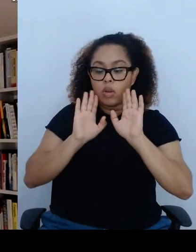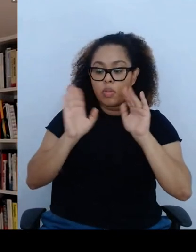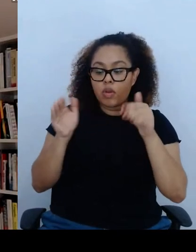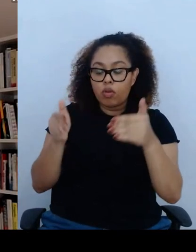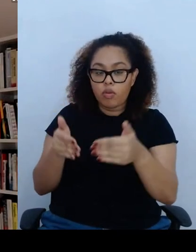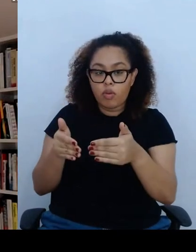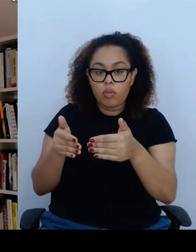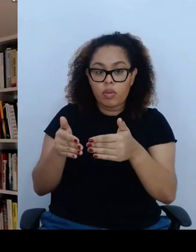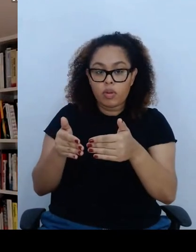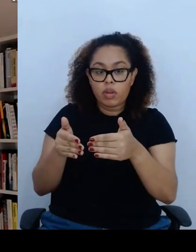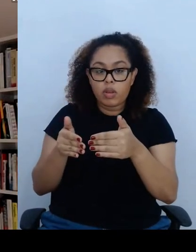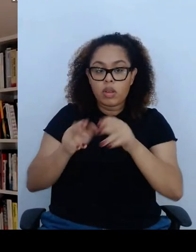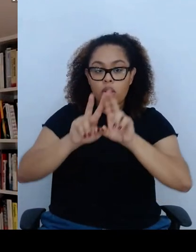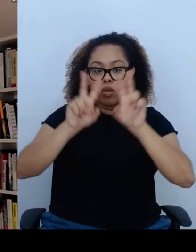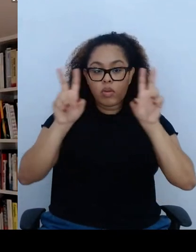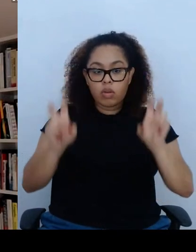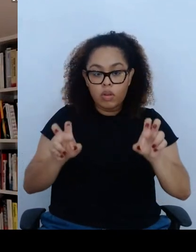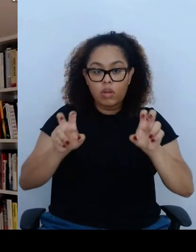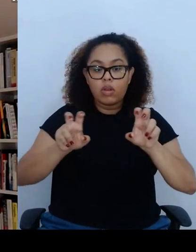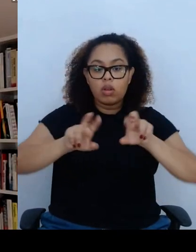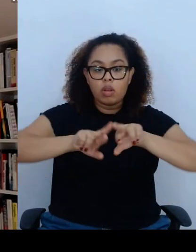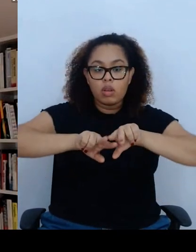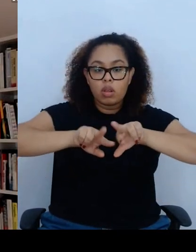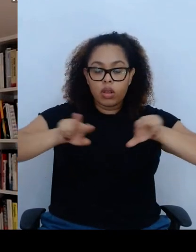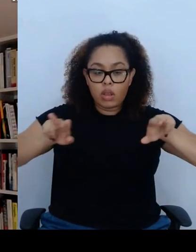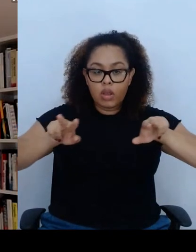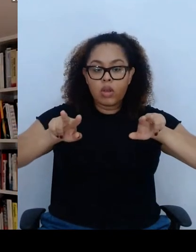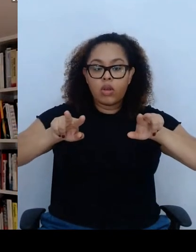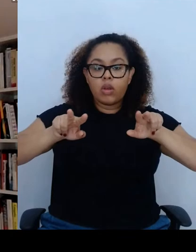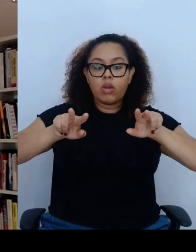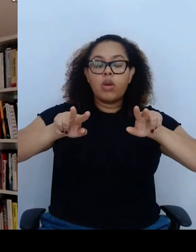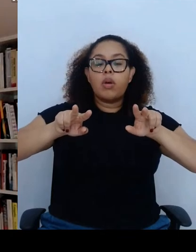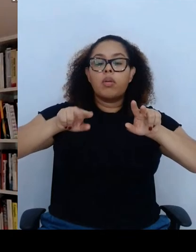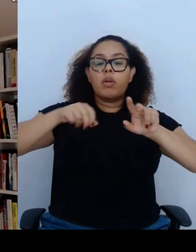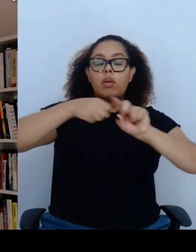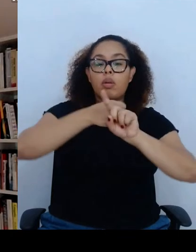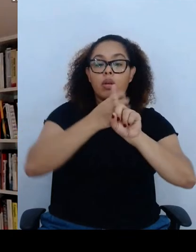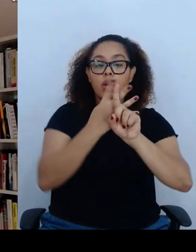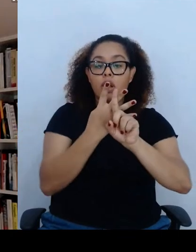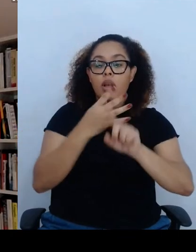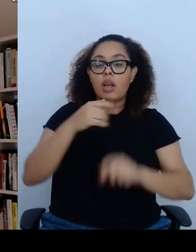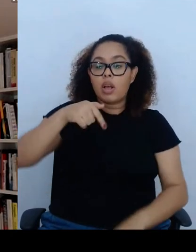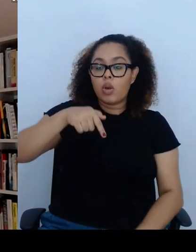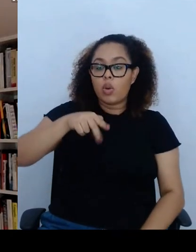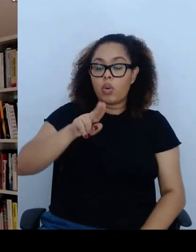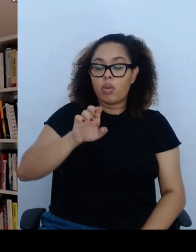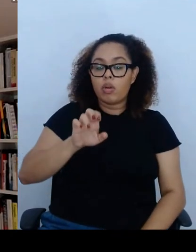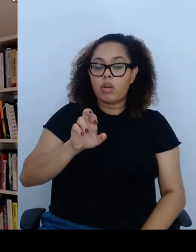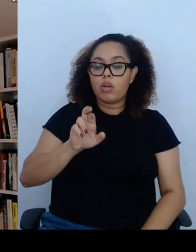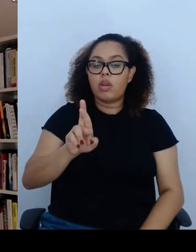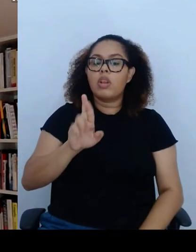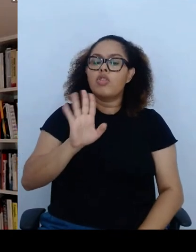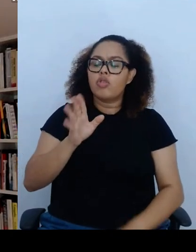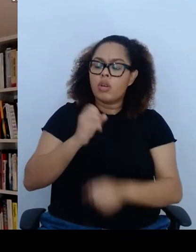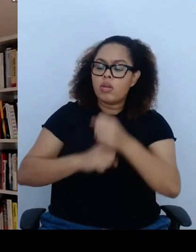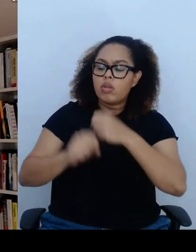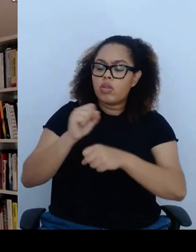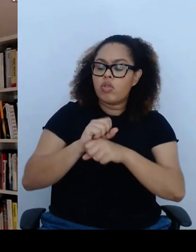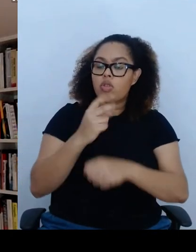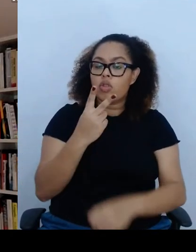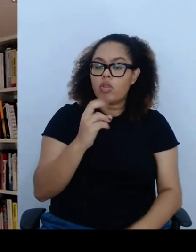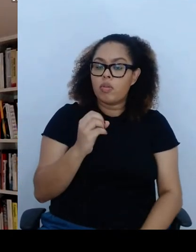como o tema da diversidade como Temakeria vem sendo desenvolvido desde 2017 já havia uma presença grande lá